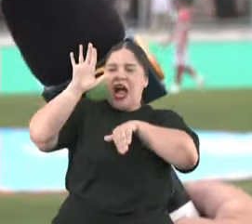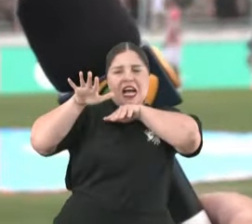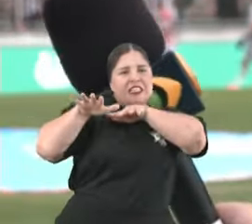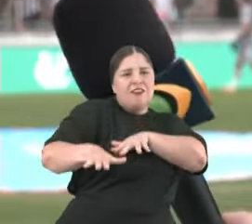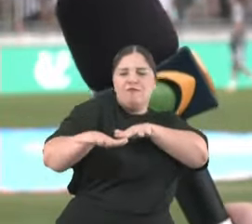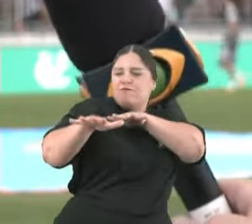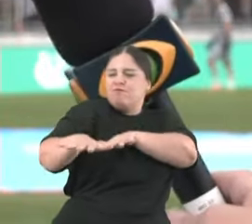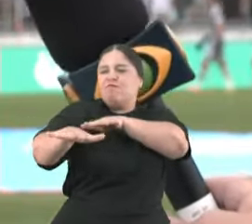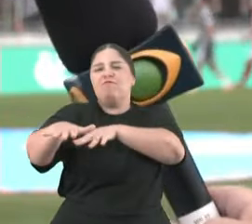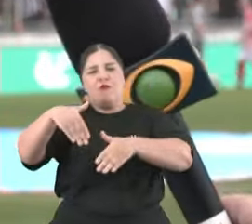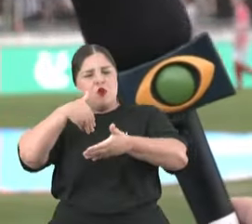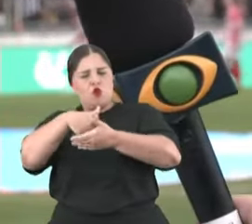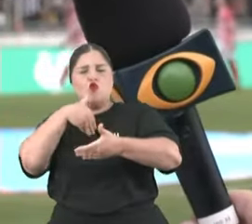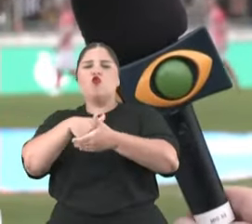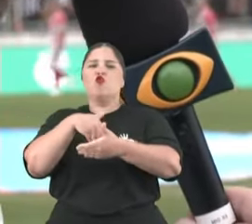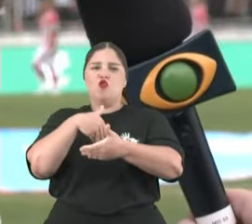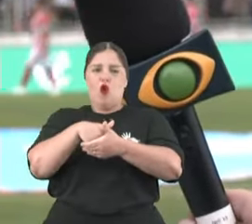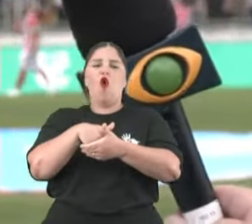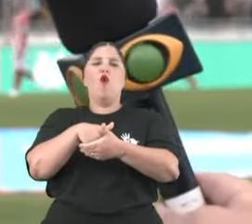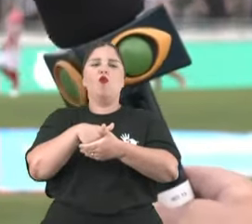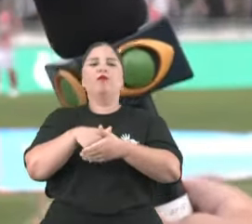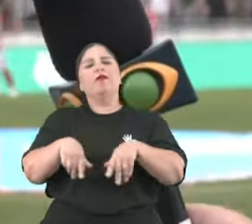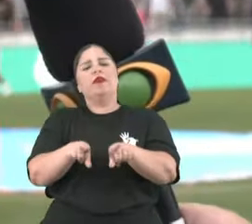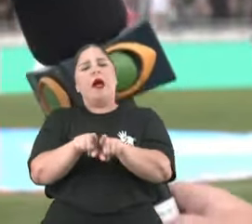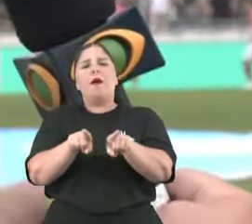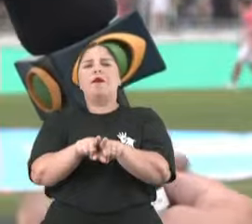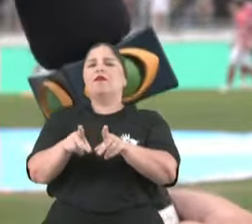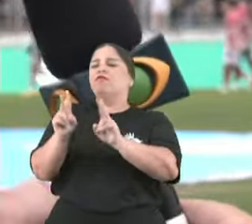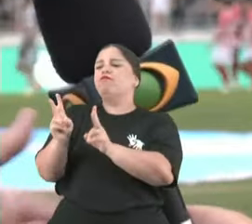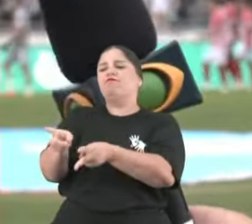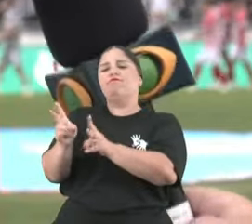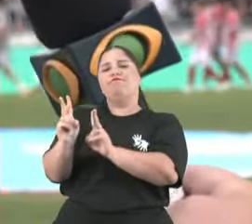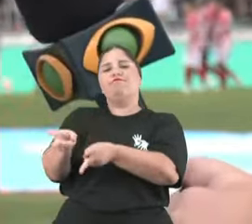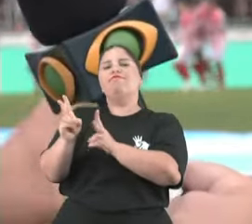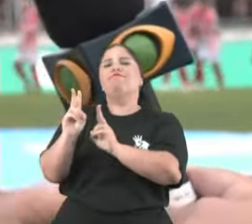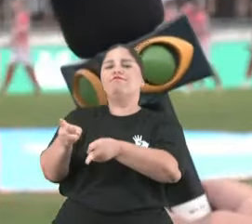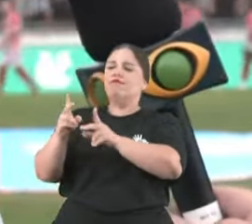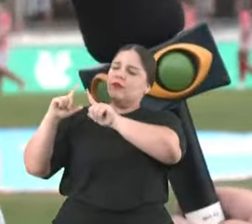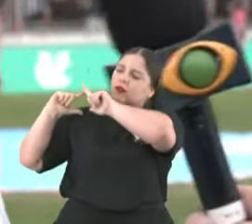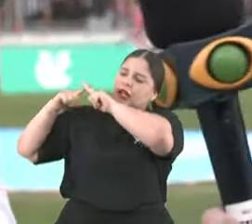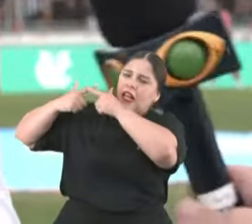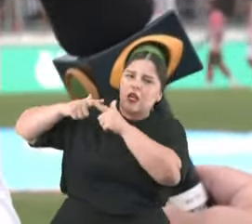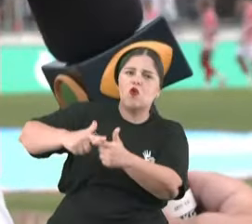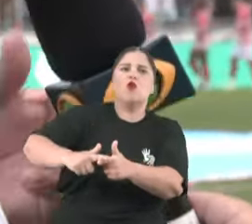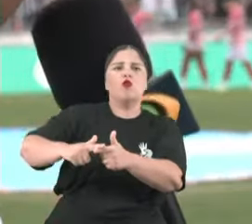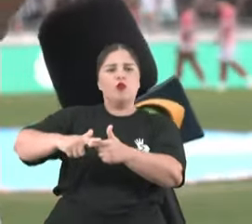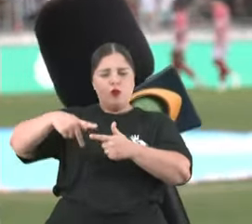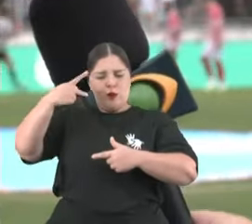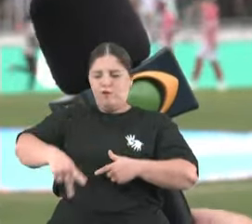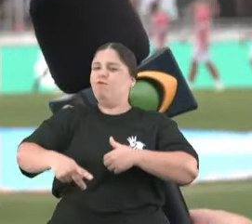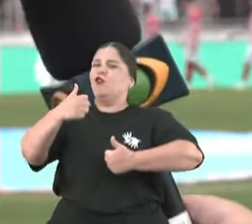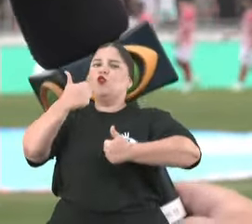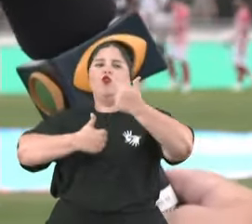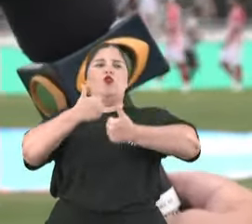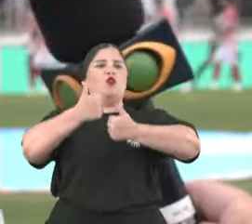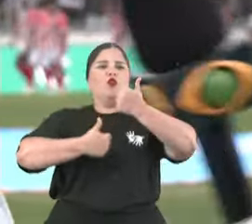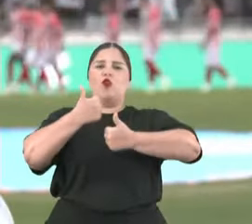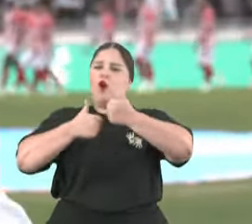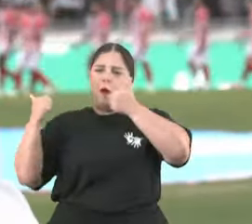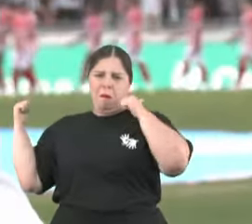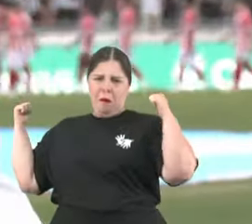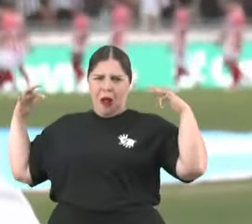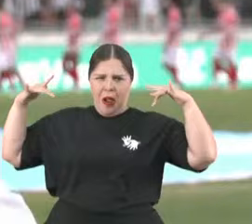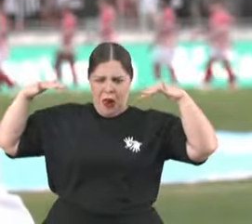por vários jogos. Você vem sempre com a mesma filosofia, trazendo esses mesmos atletas praticamente. CRB é favorito nessa